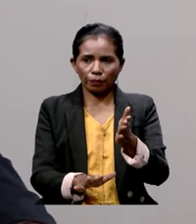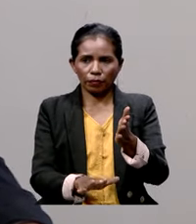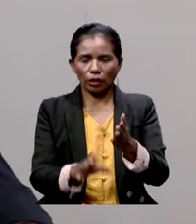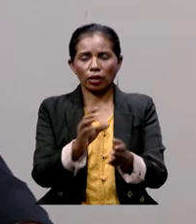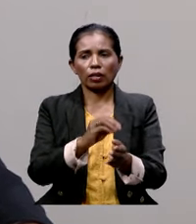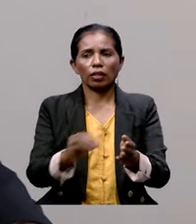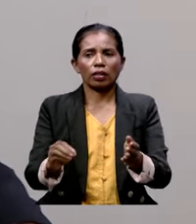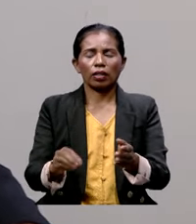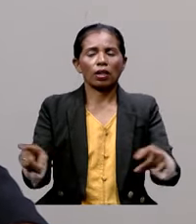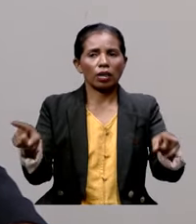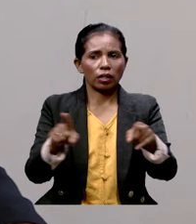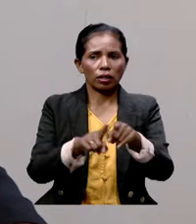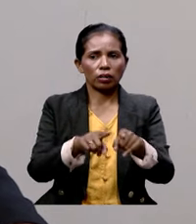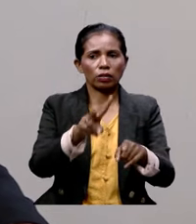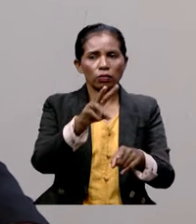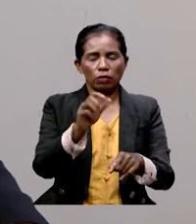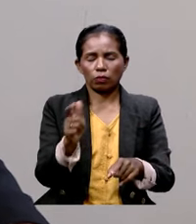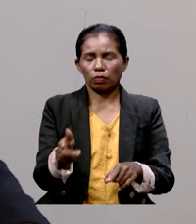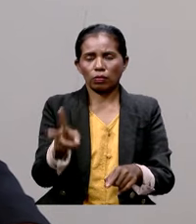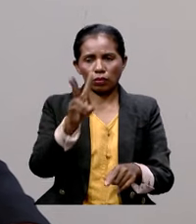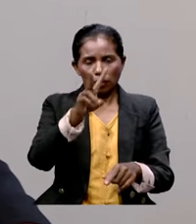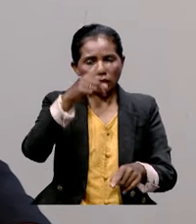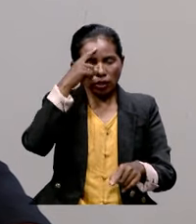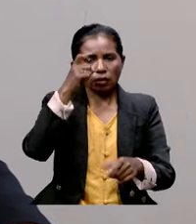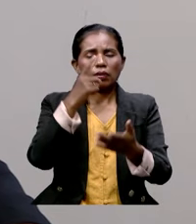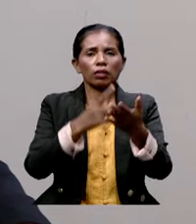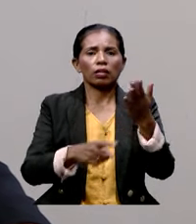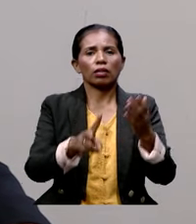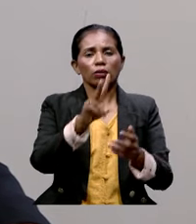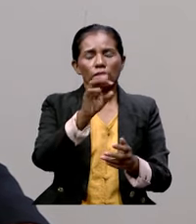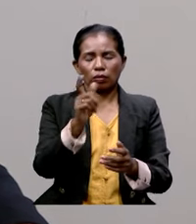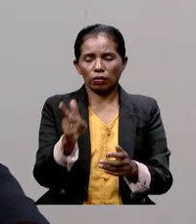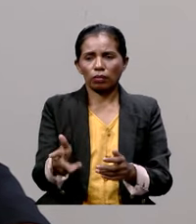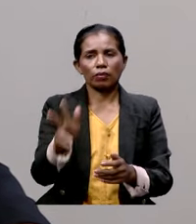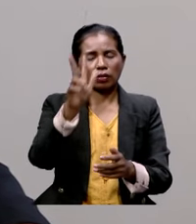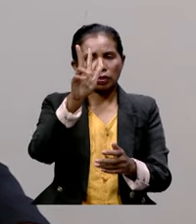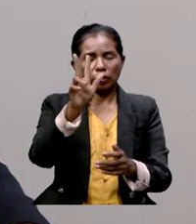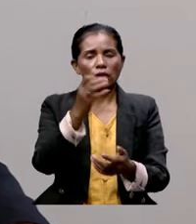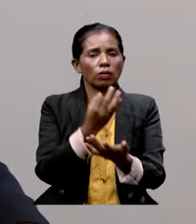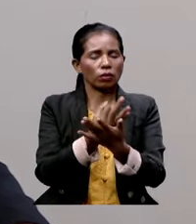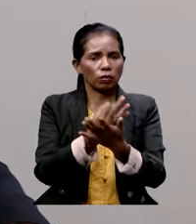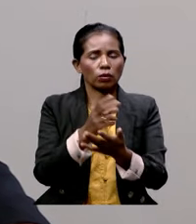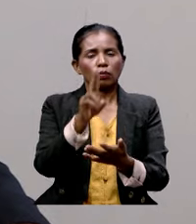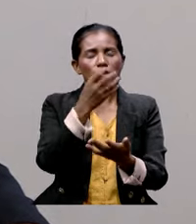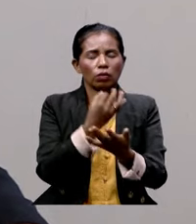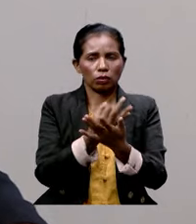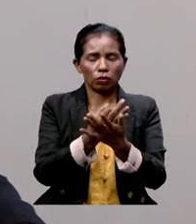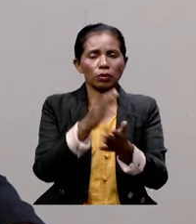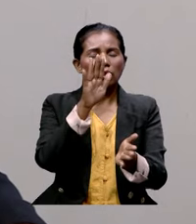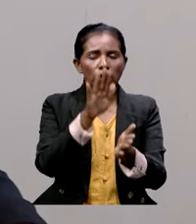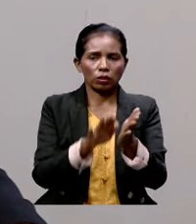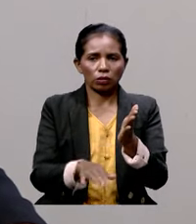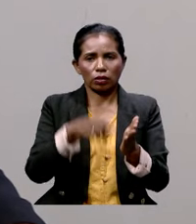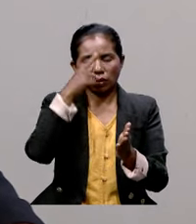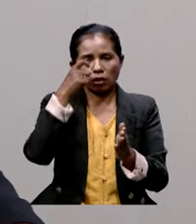desacelera compara o 2022 nian. Tamba sama e a 2023, né? Execução orçamento que